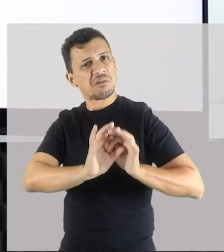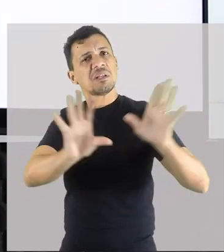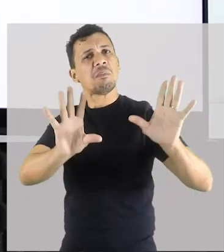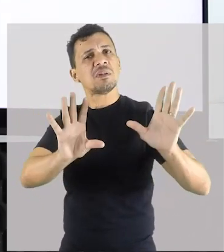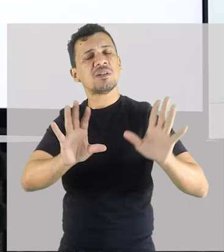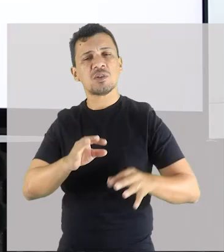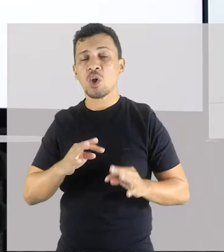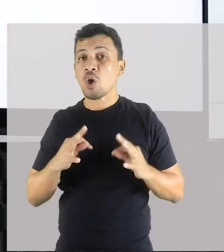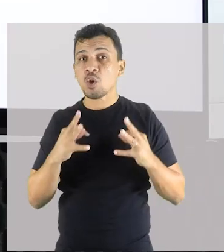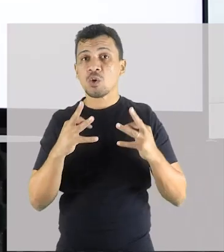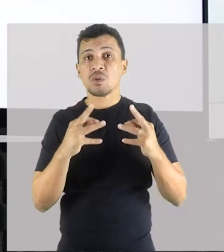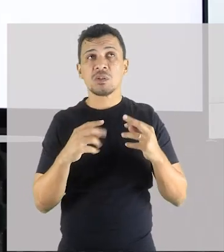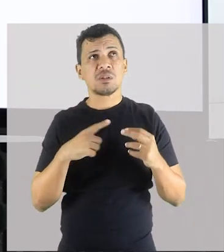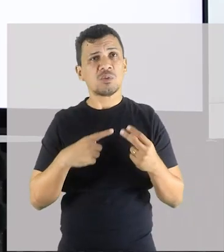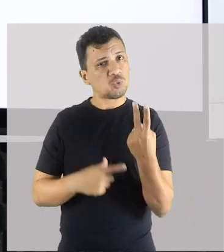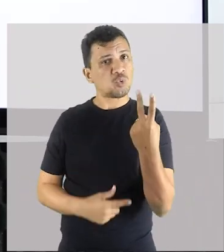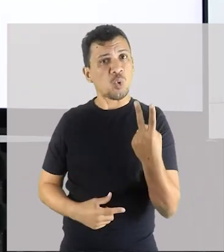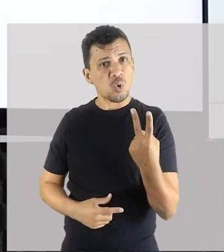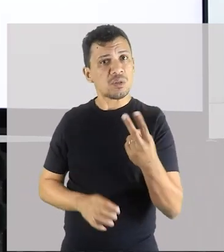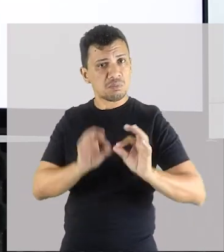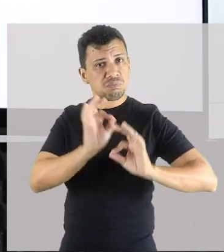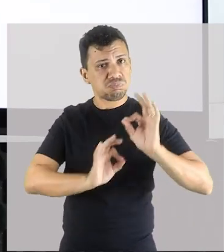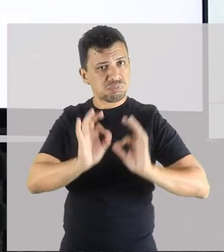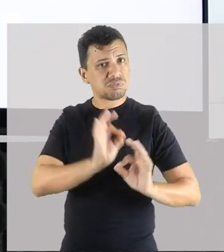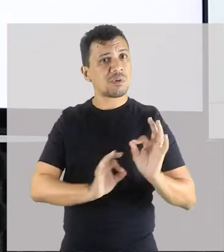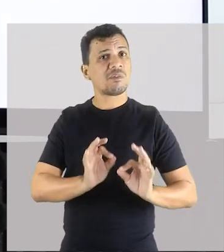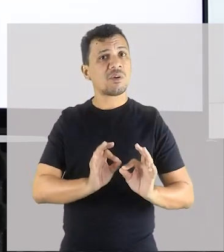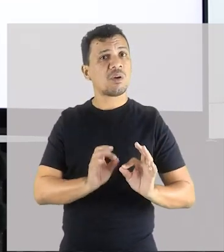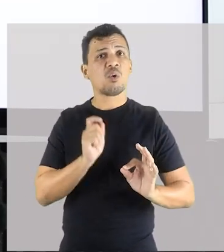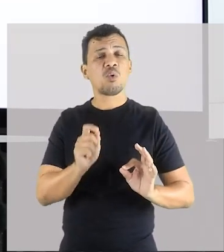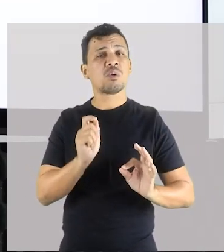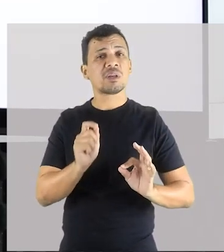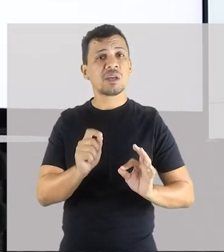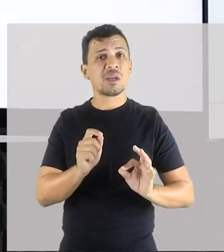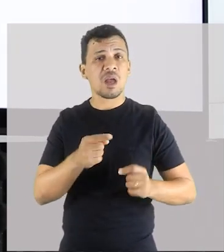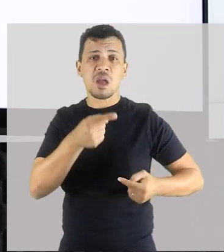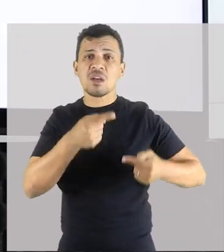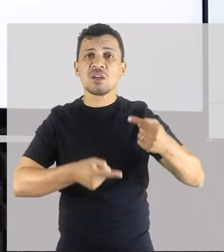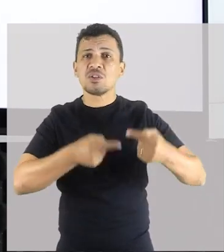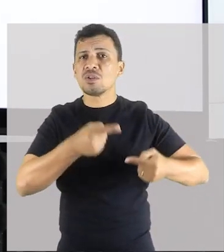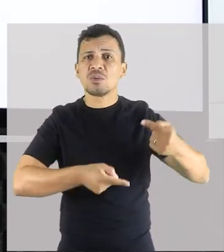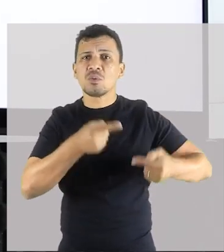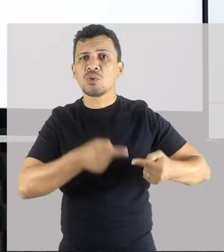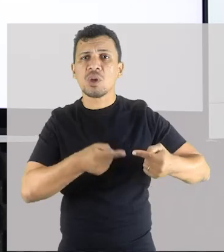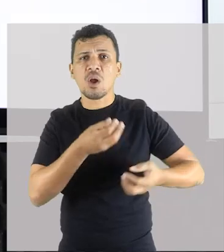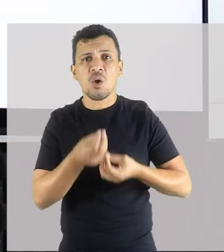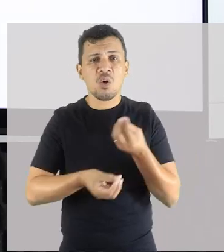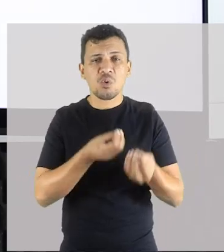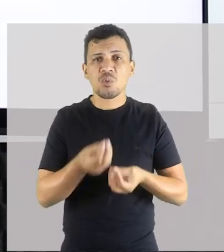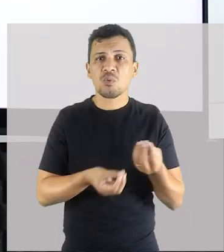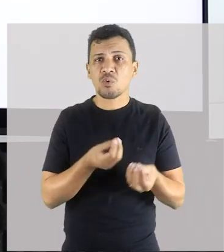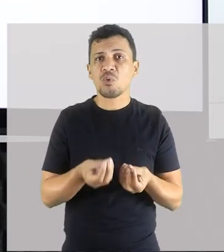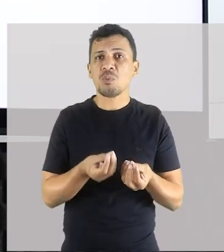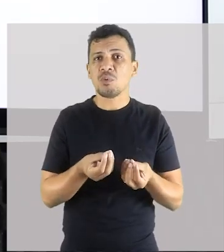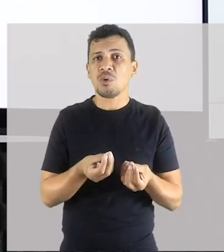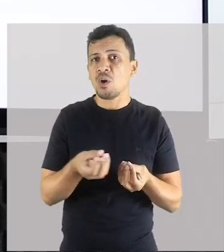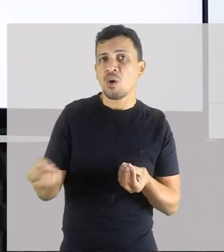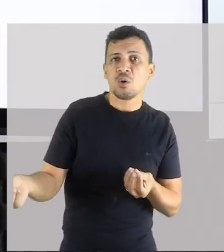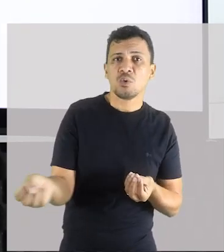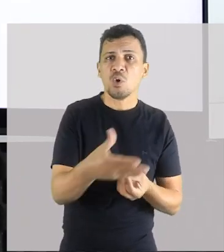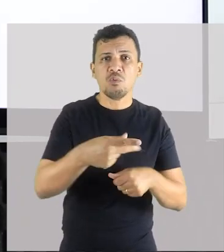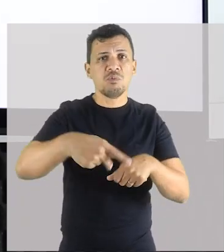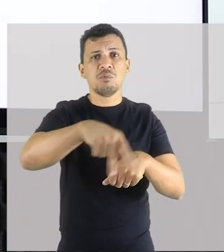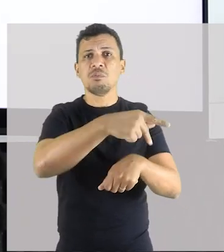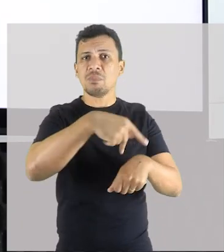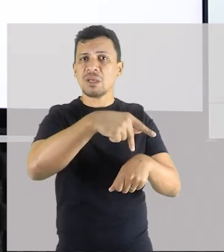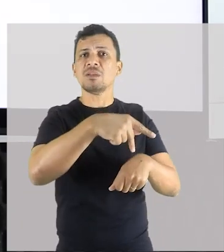foram realizados, dois que foram realizados primeiramente, eles foram exatamente para se discutir como é que iria nascer uma nova